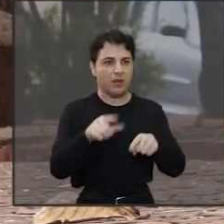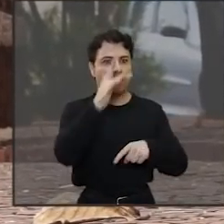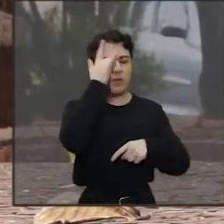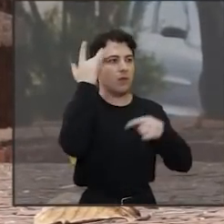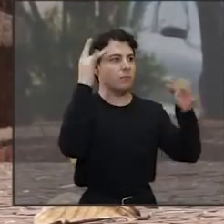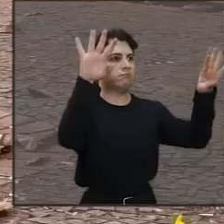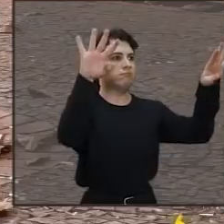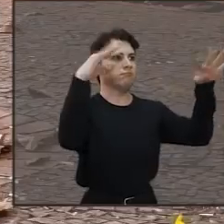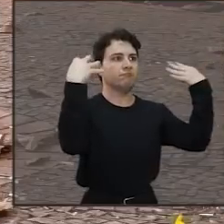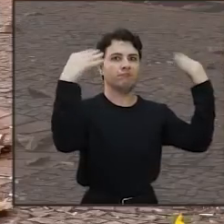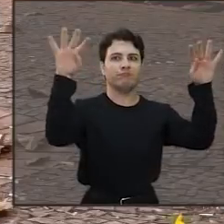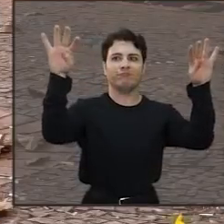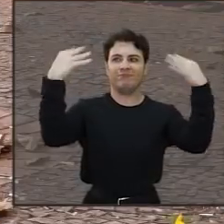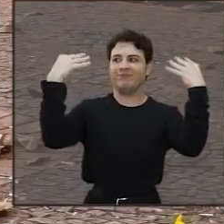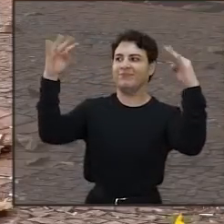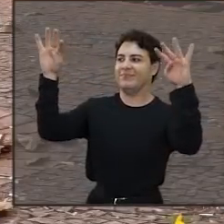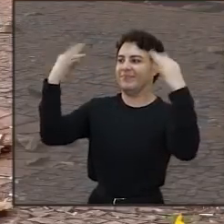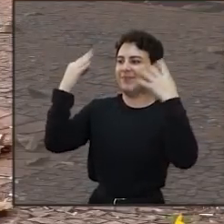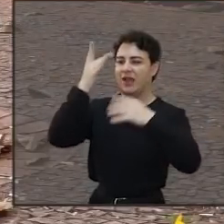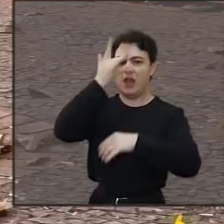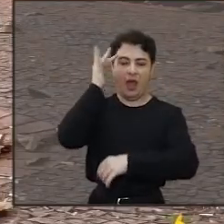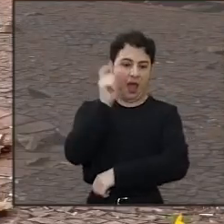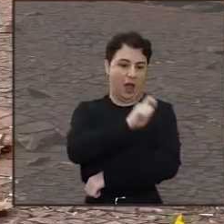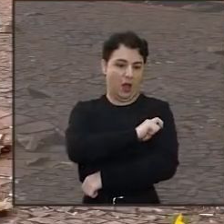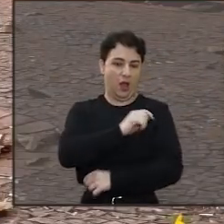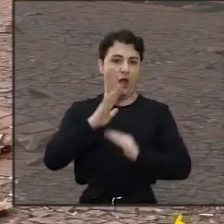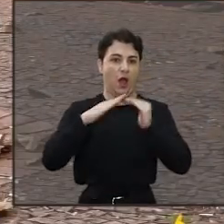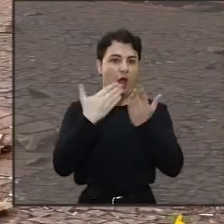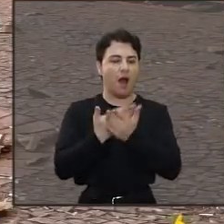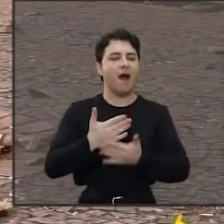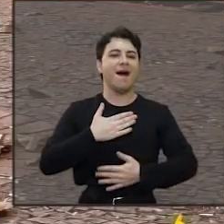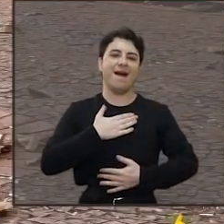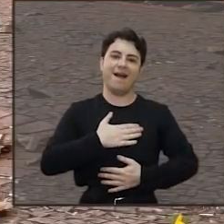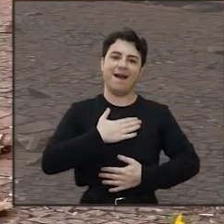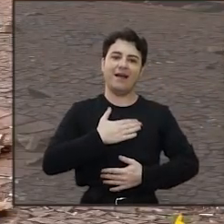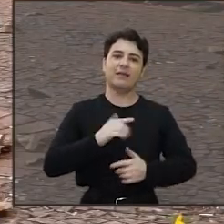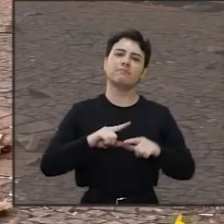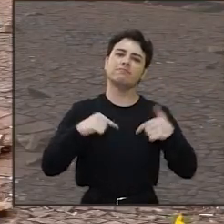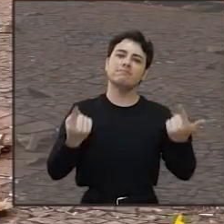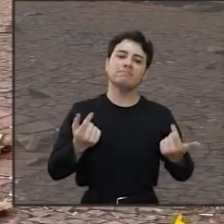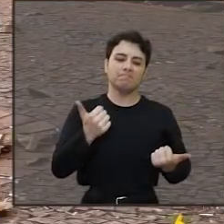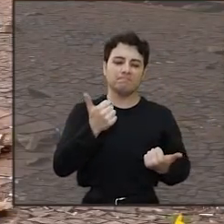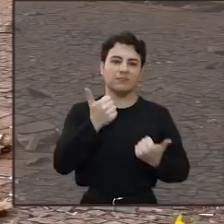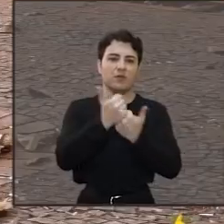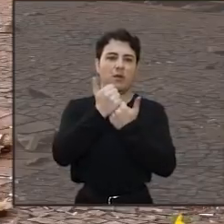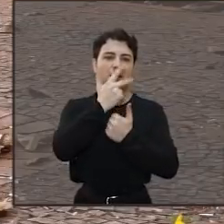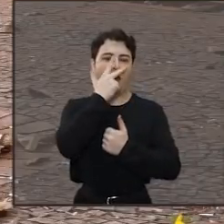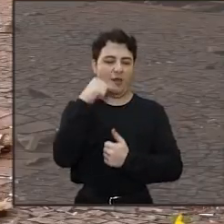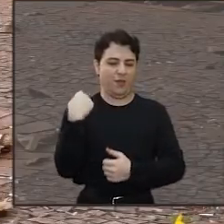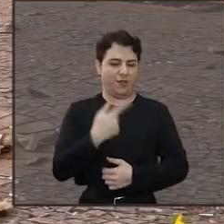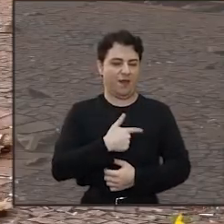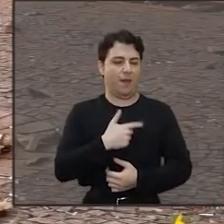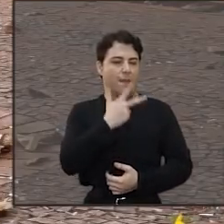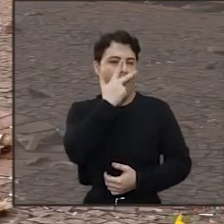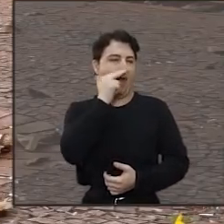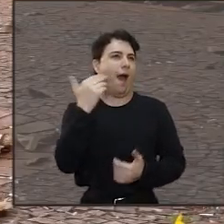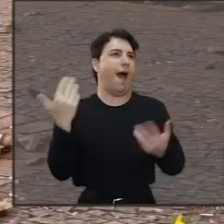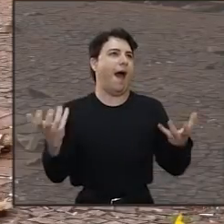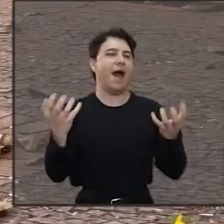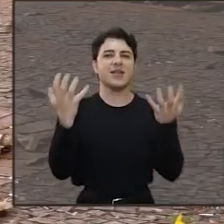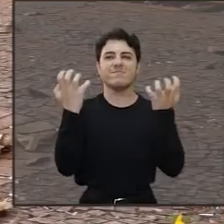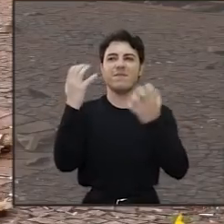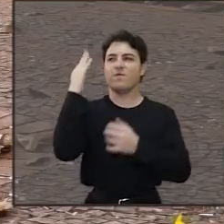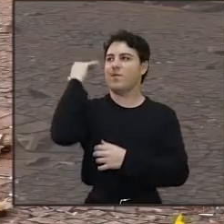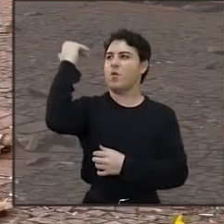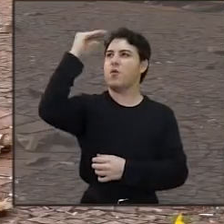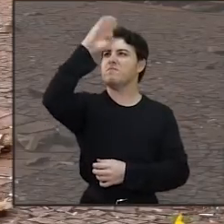banda No Hands que a molecada apoiou muito. E esse apoio virou uma coisa assim, a gente achava que a gente era a boy band